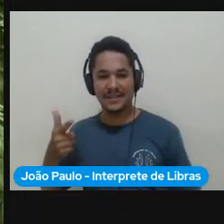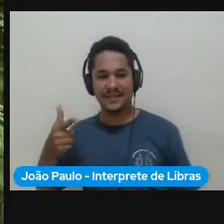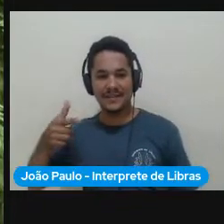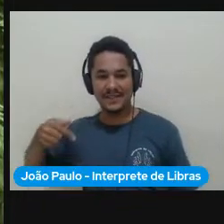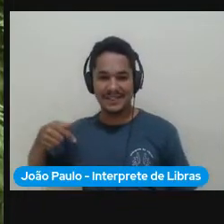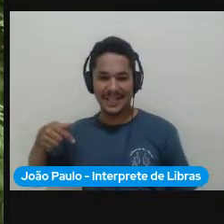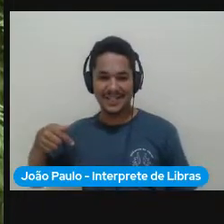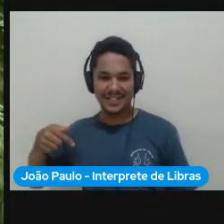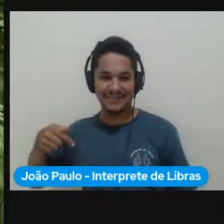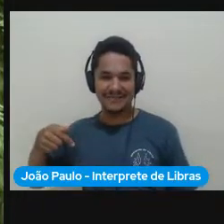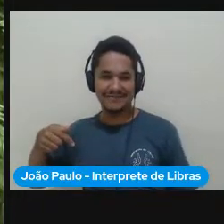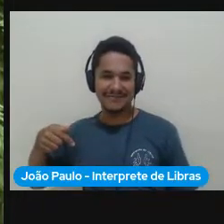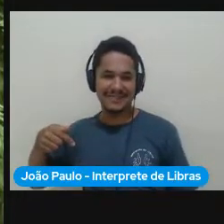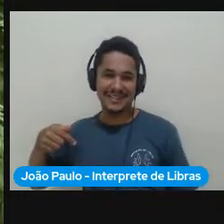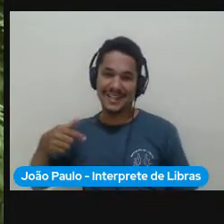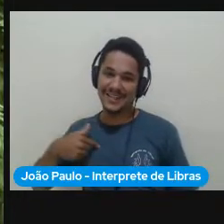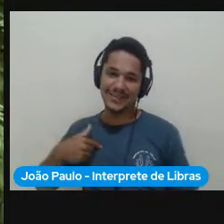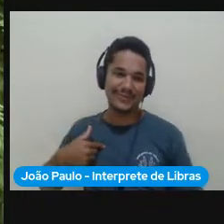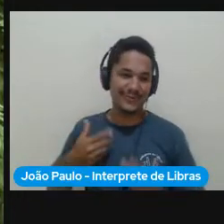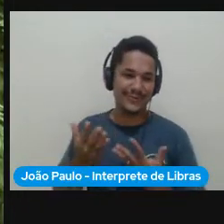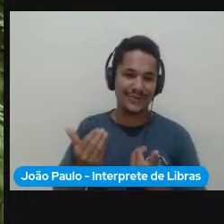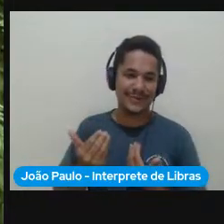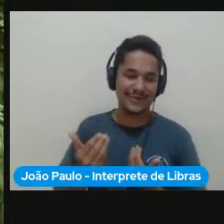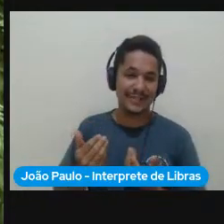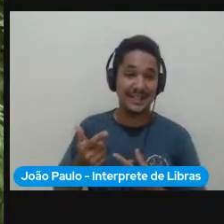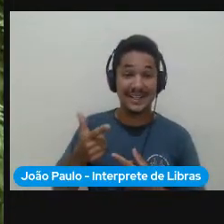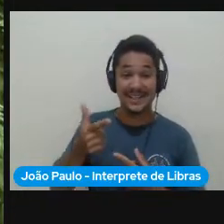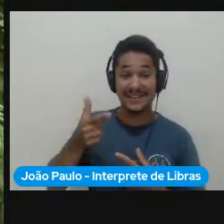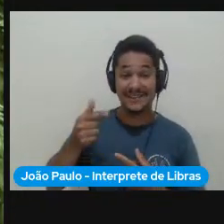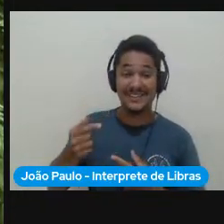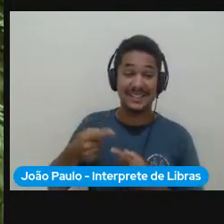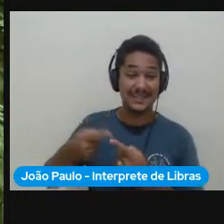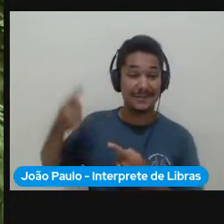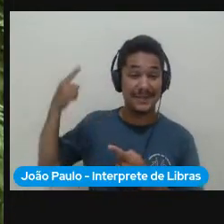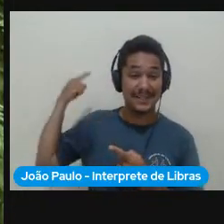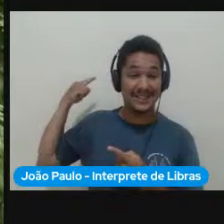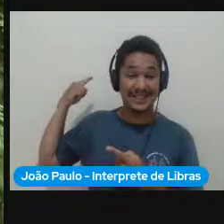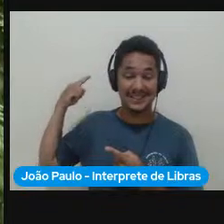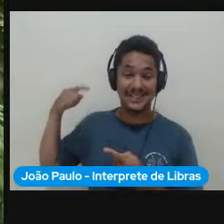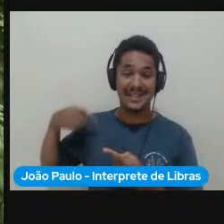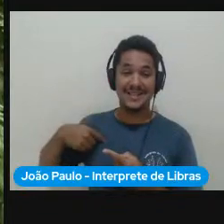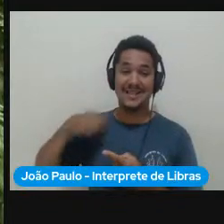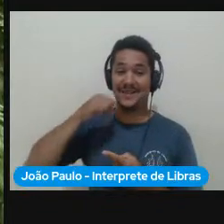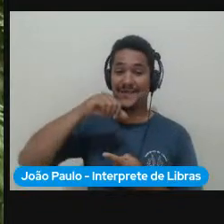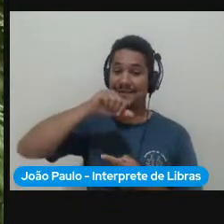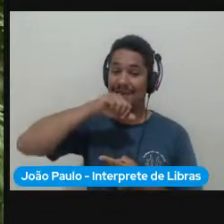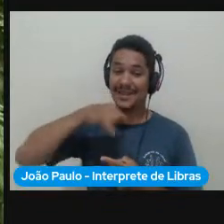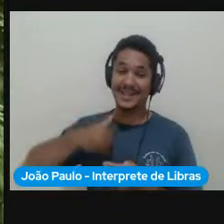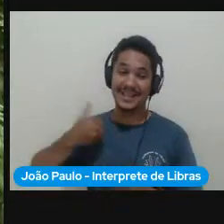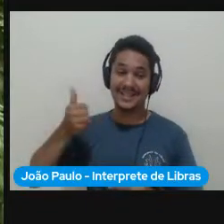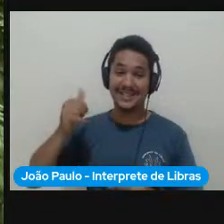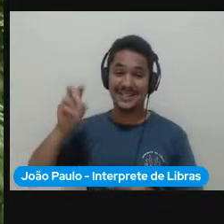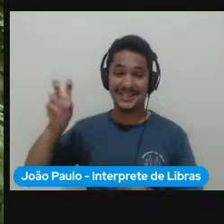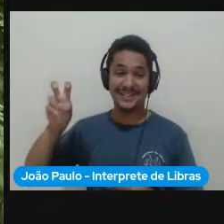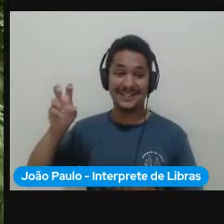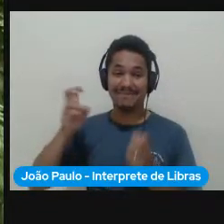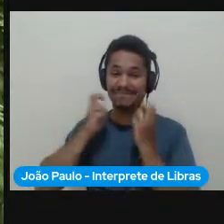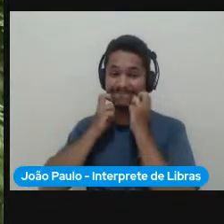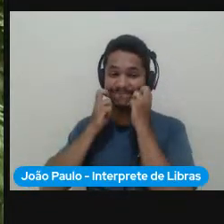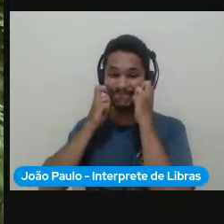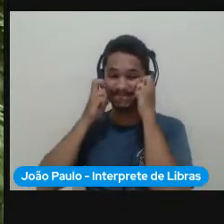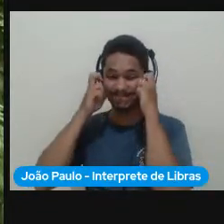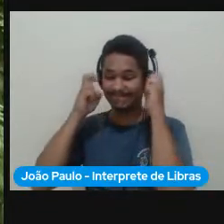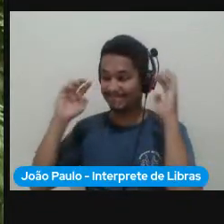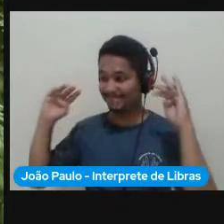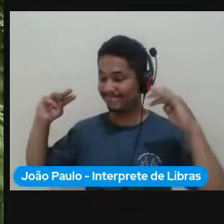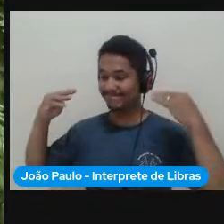para vocês entenderem. Então, há 27 anos atrás, ser mãe com 15 anos era algo assim que trazia vergonha não só para